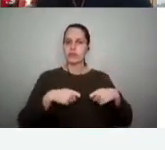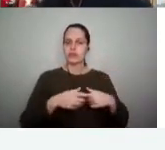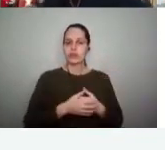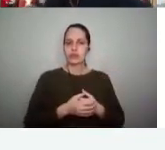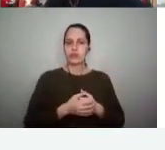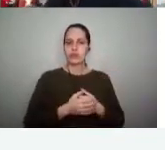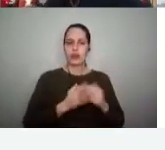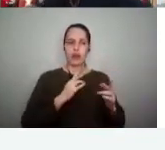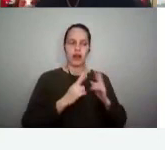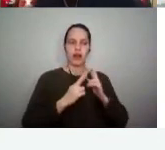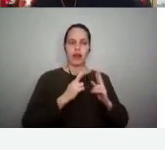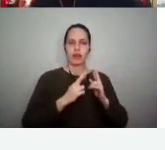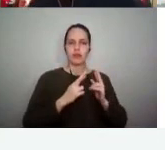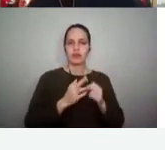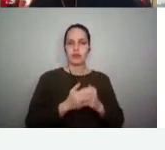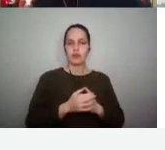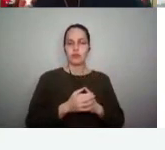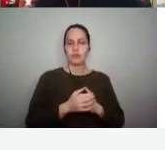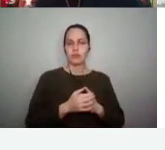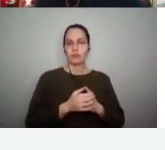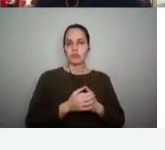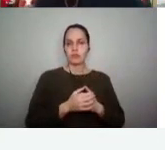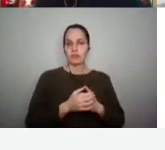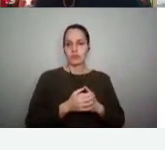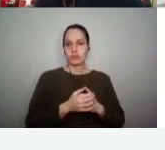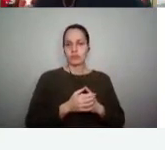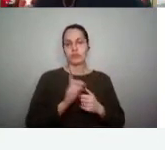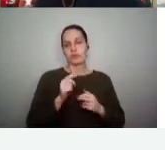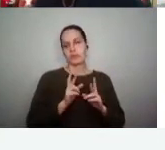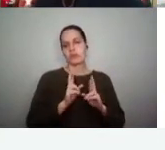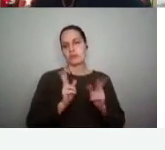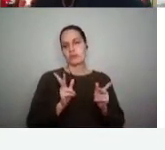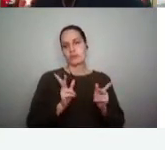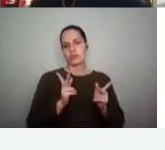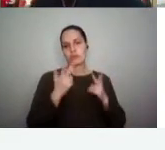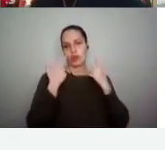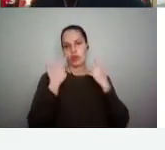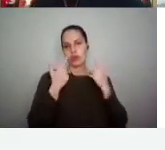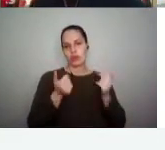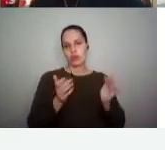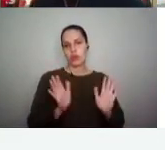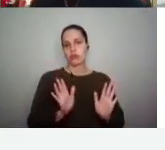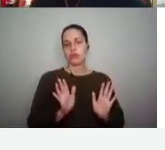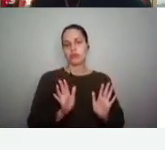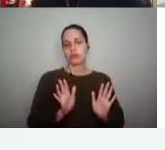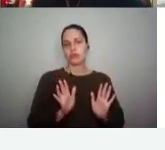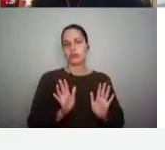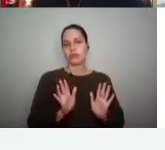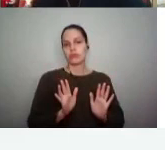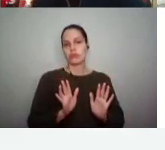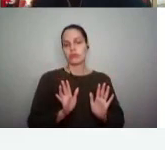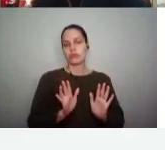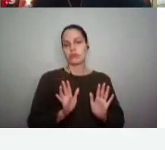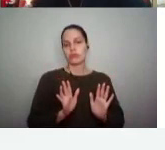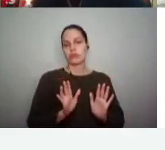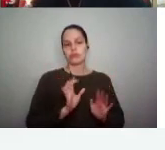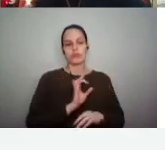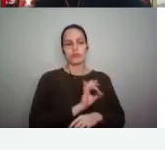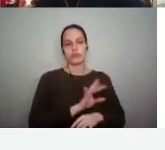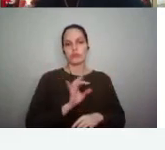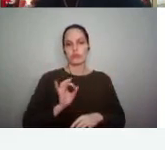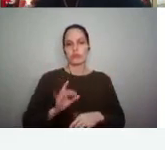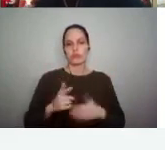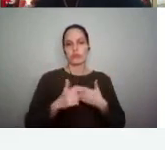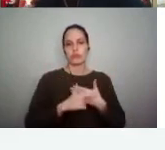a essa relação que é diferente, naturalmente, né? Cada um com o seu papel específico. Pode